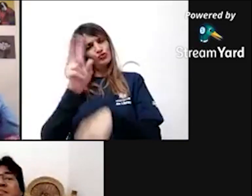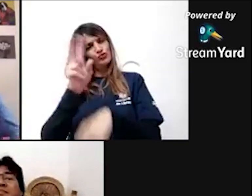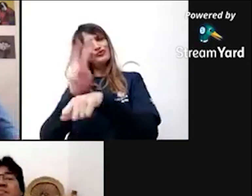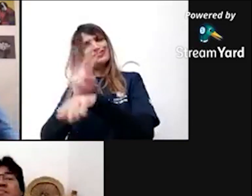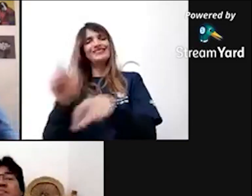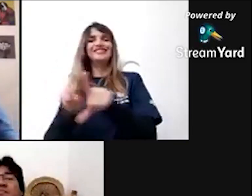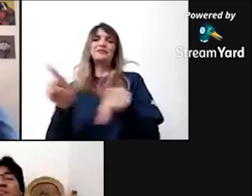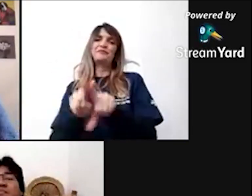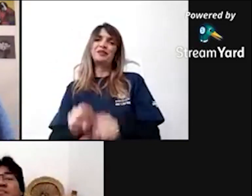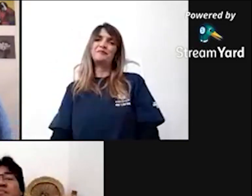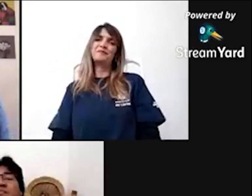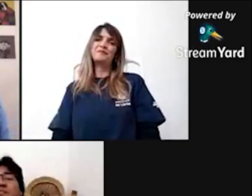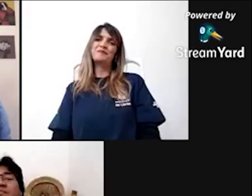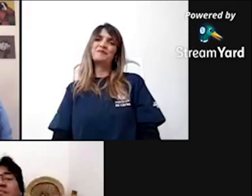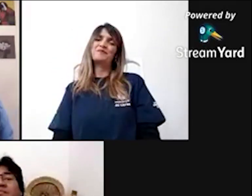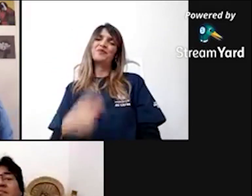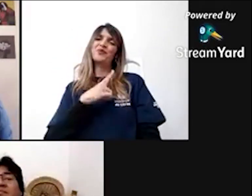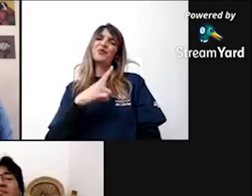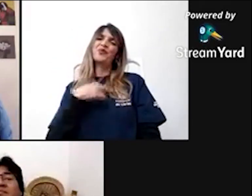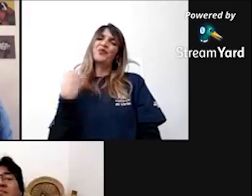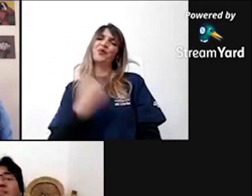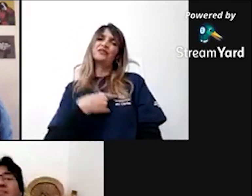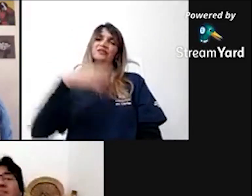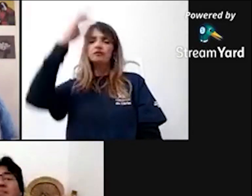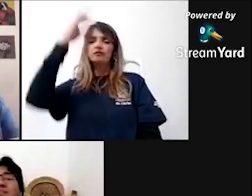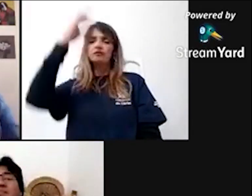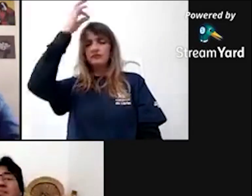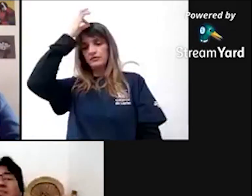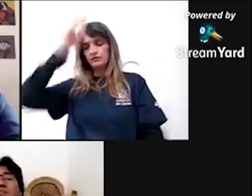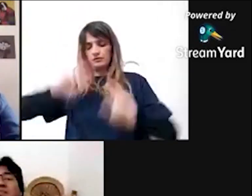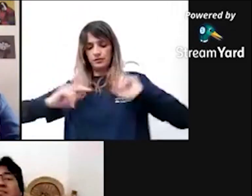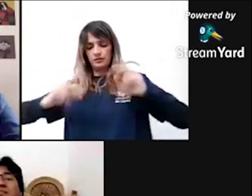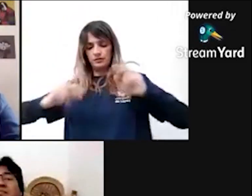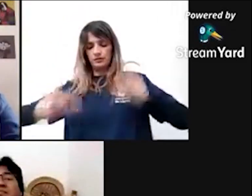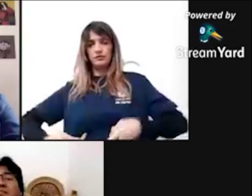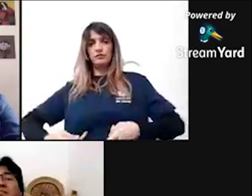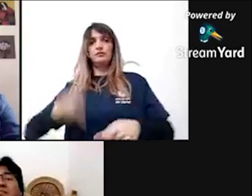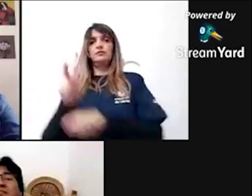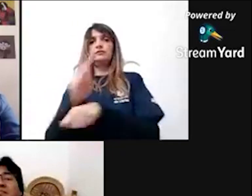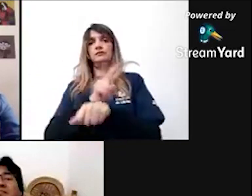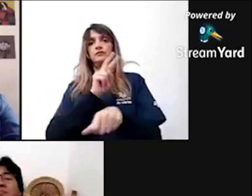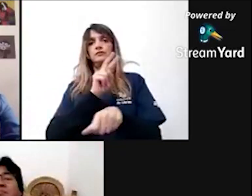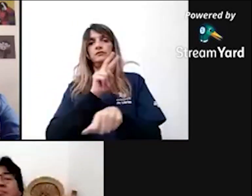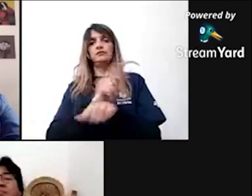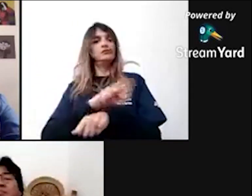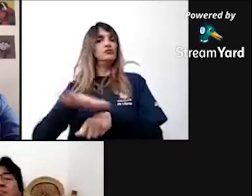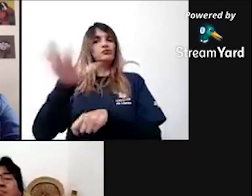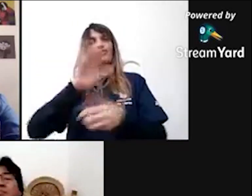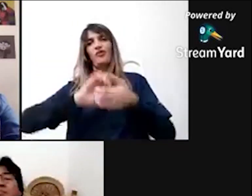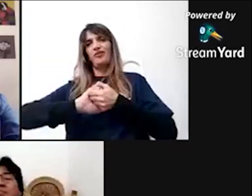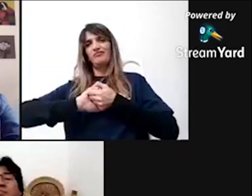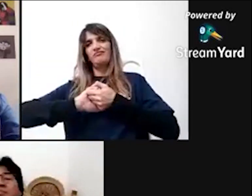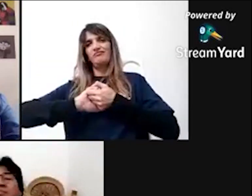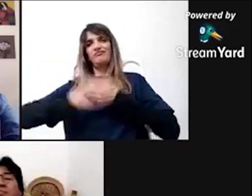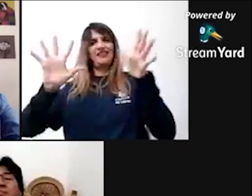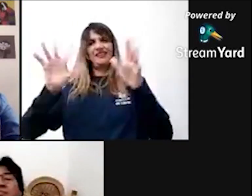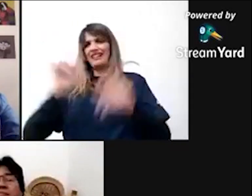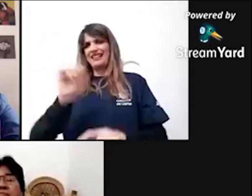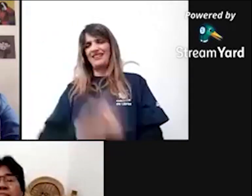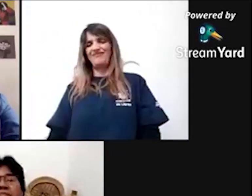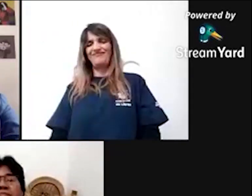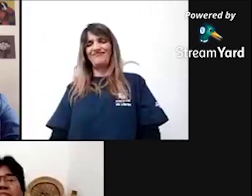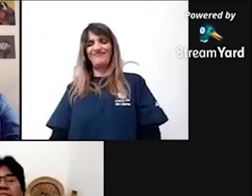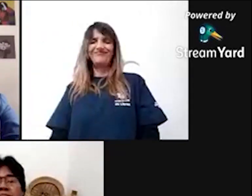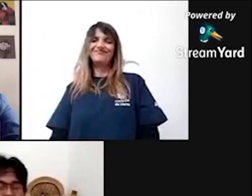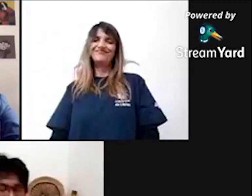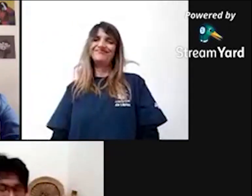nosso espírito humano, né? Cuidar de todo mundo, não soltar a mão de ninguém, que assim seja.